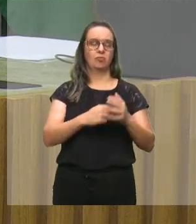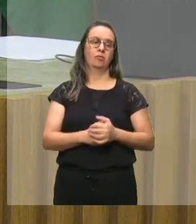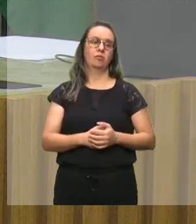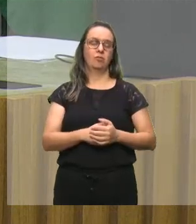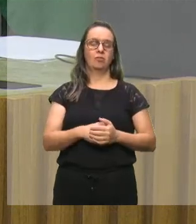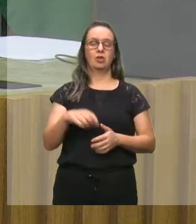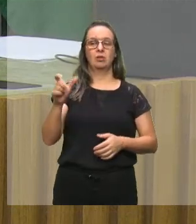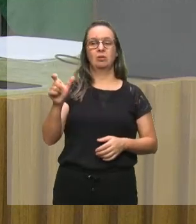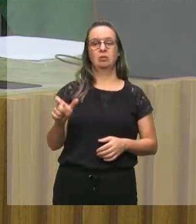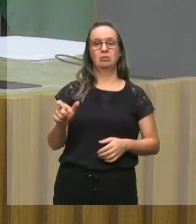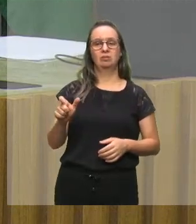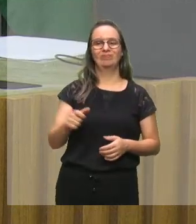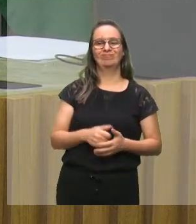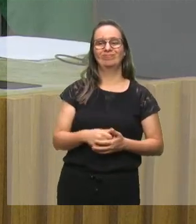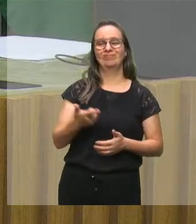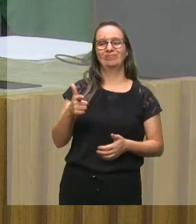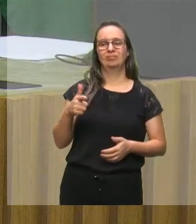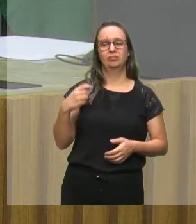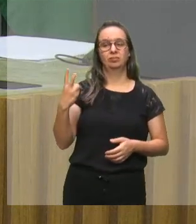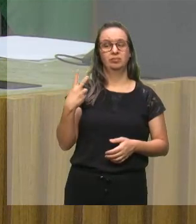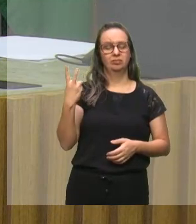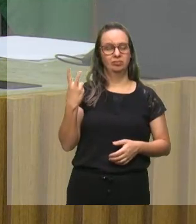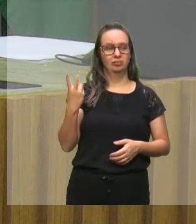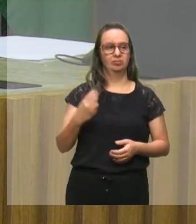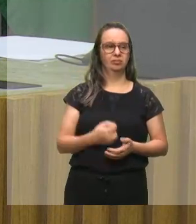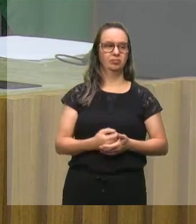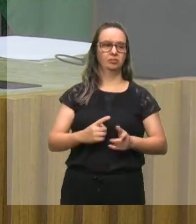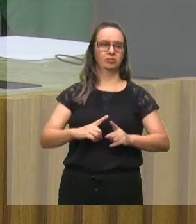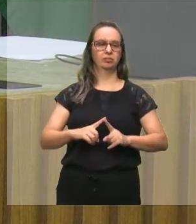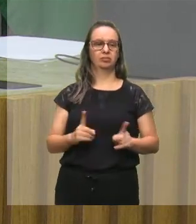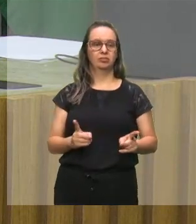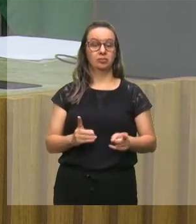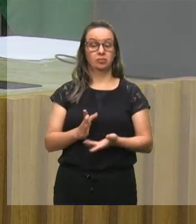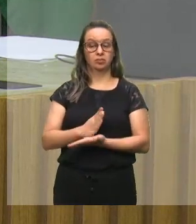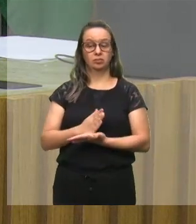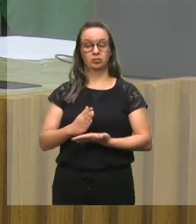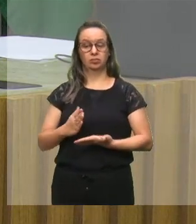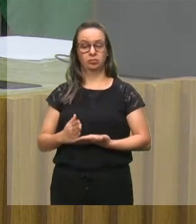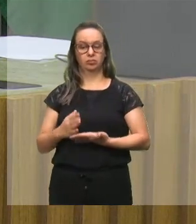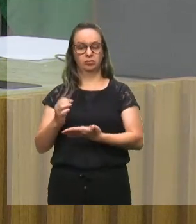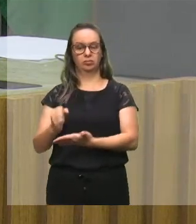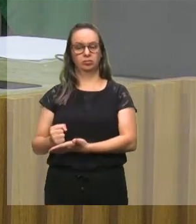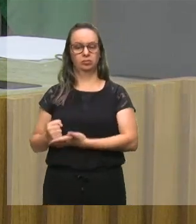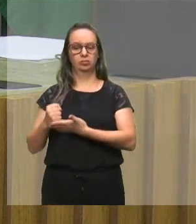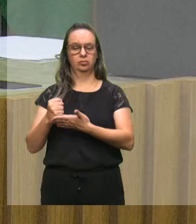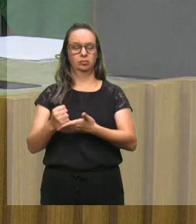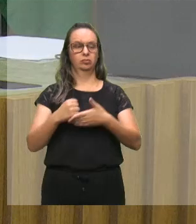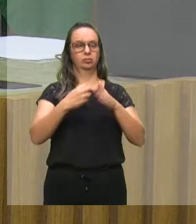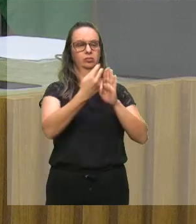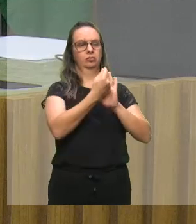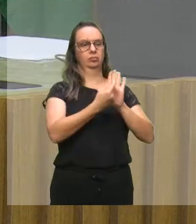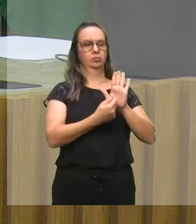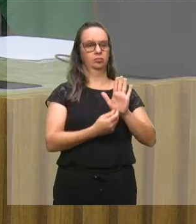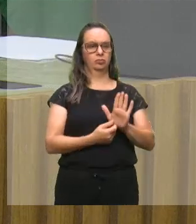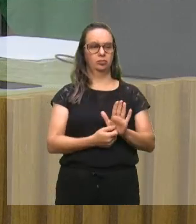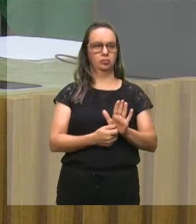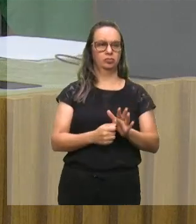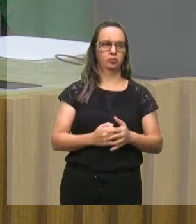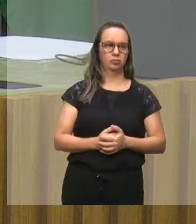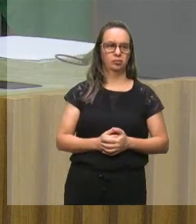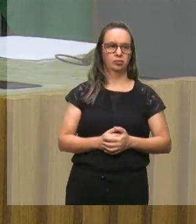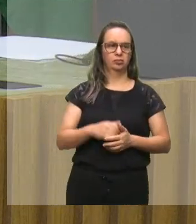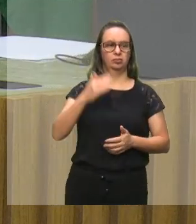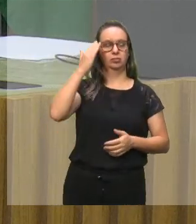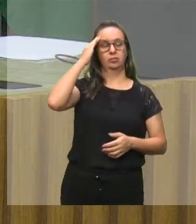fala em empreendedorismo, mas é um empreendedorismo de base que ajuda no orçamento de muitas pessoas, então eu gostaria de que fossem